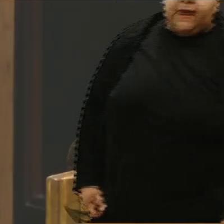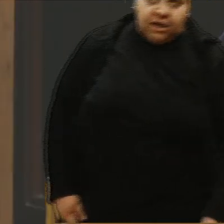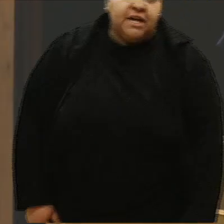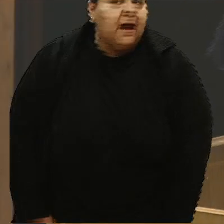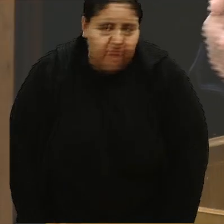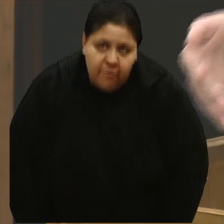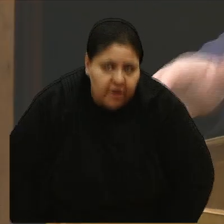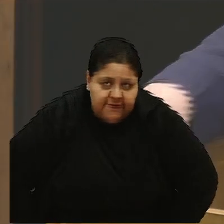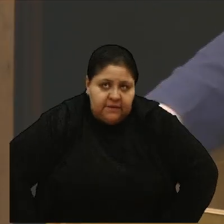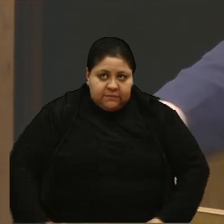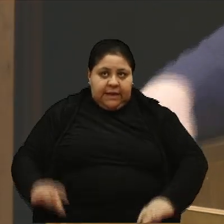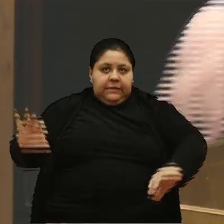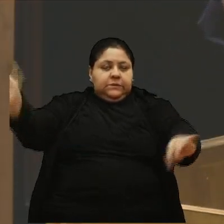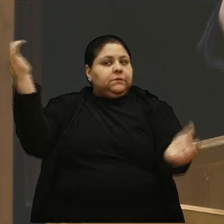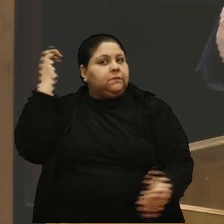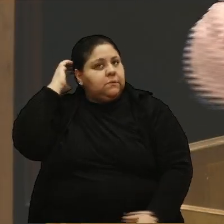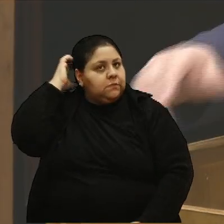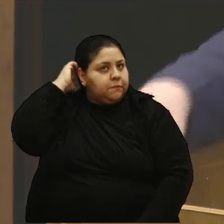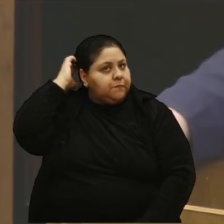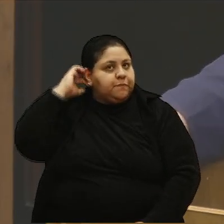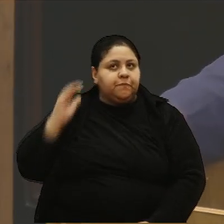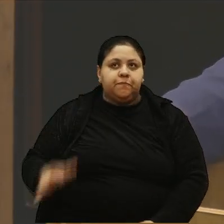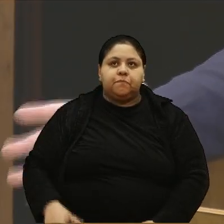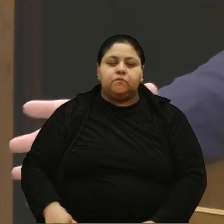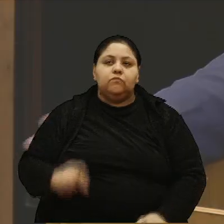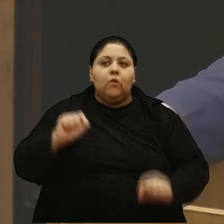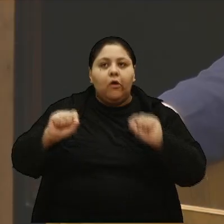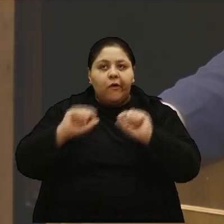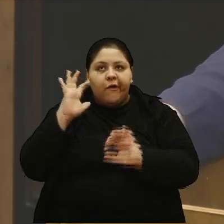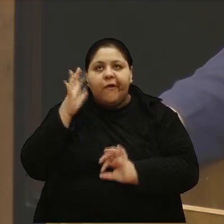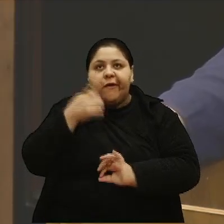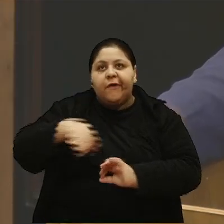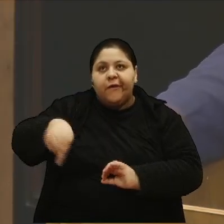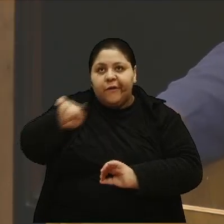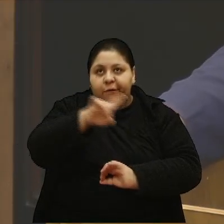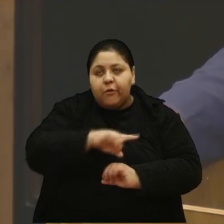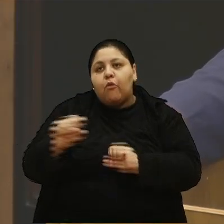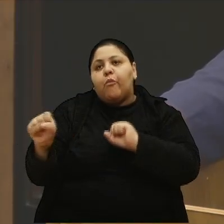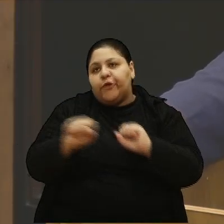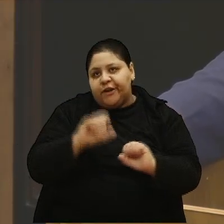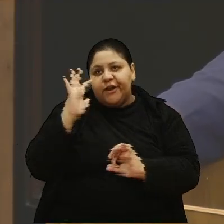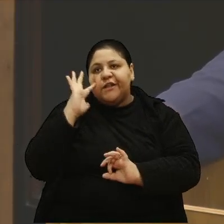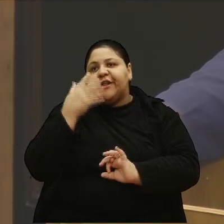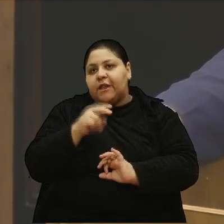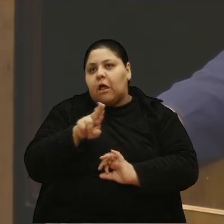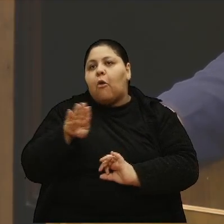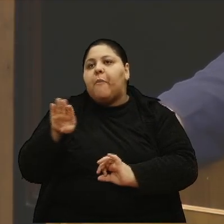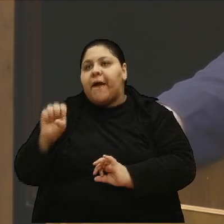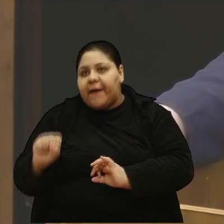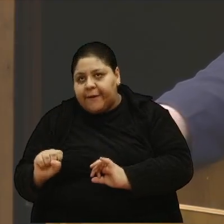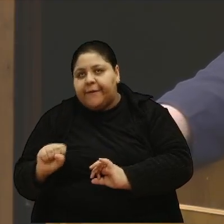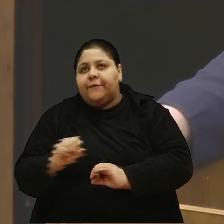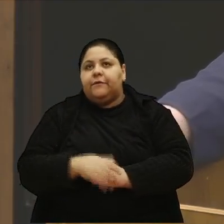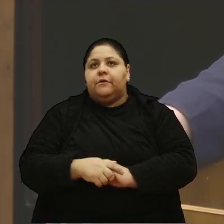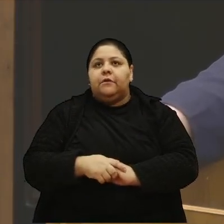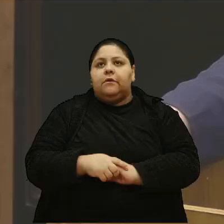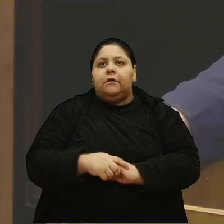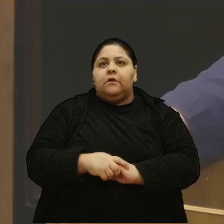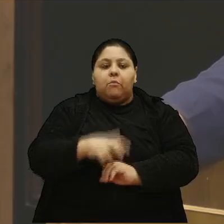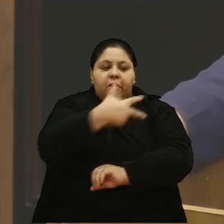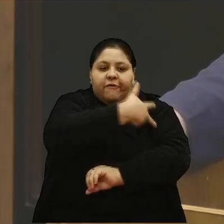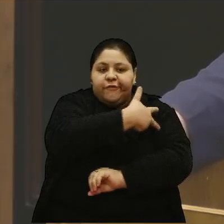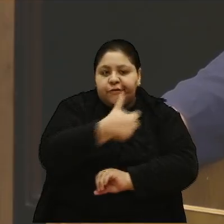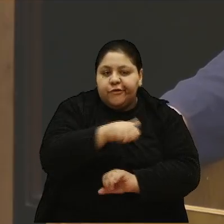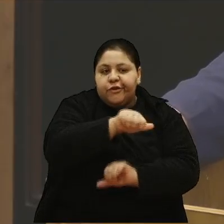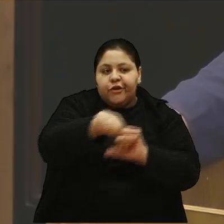de urgência e emergência, na iminência de uma situação danosa. Coisas que poderiam ser resolvidas na UBS. Uma aplicação de uma vacina,